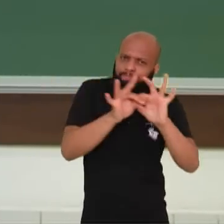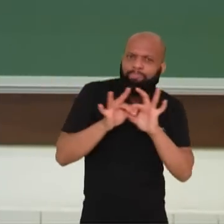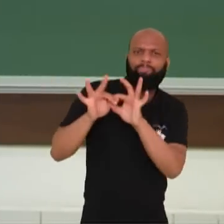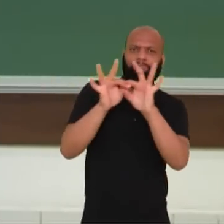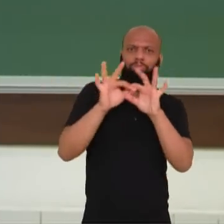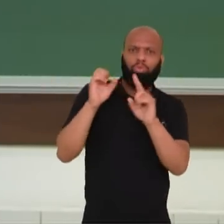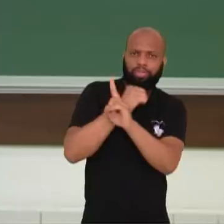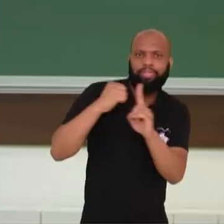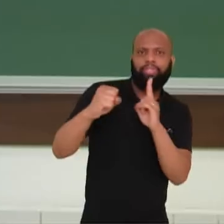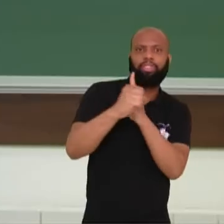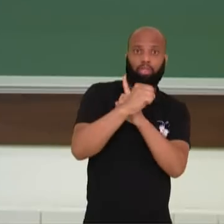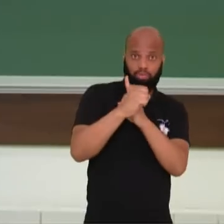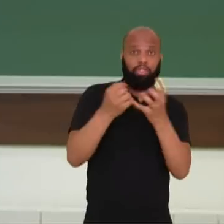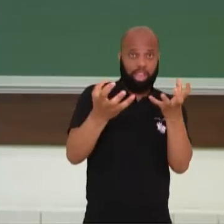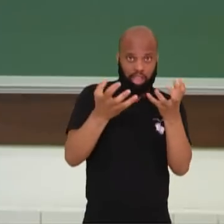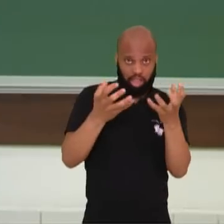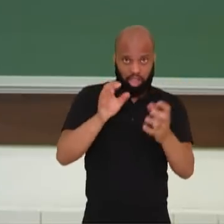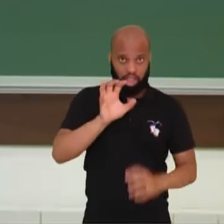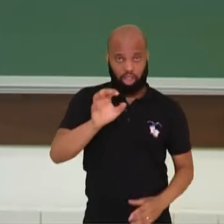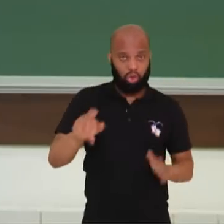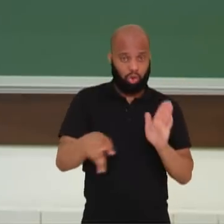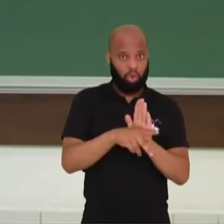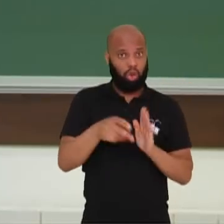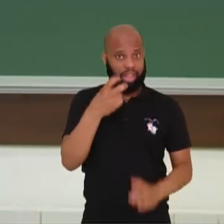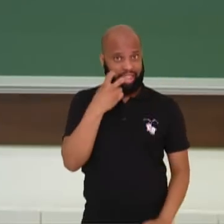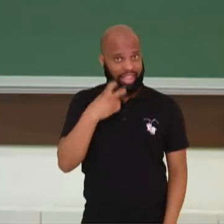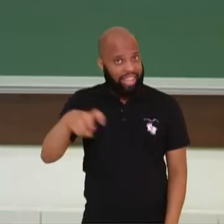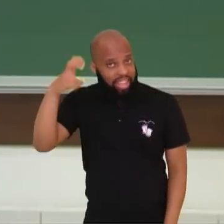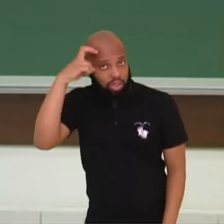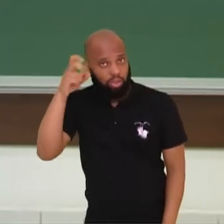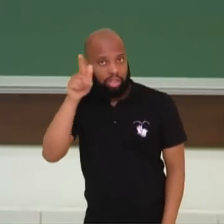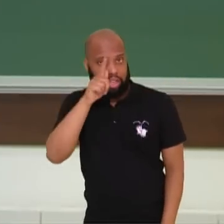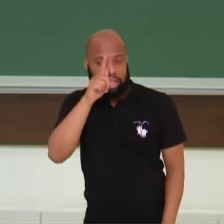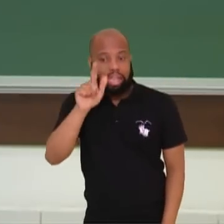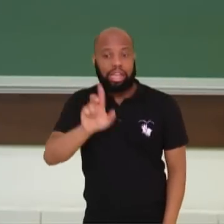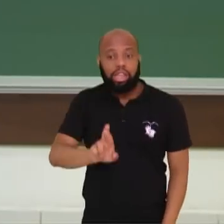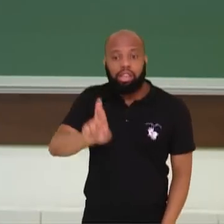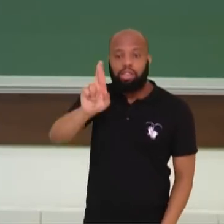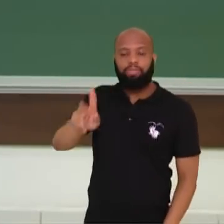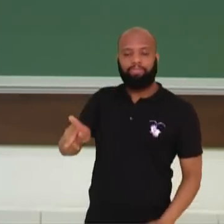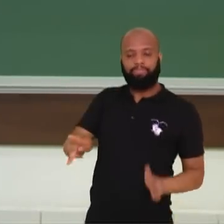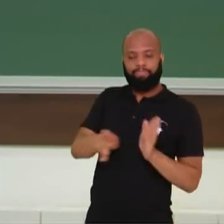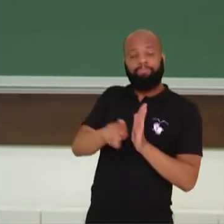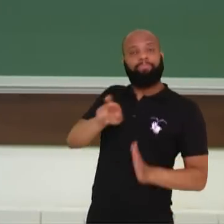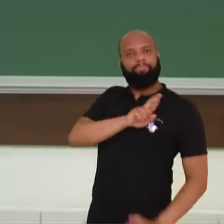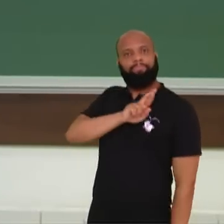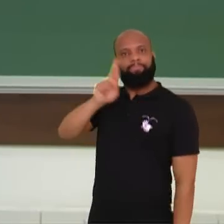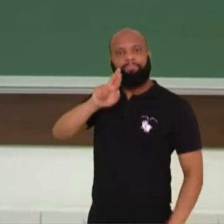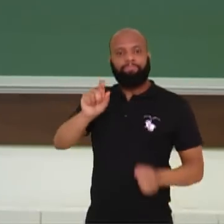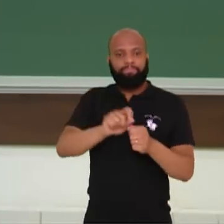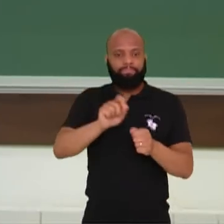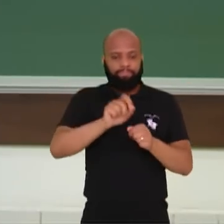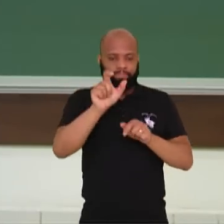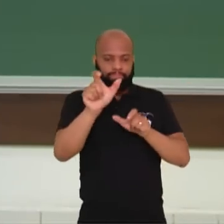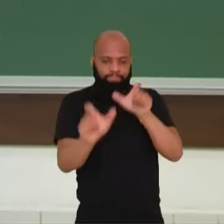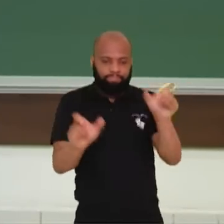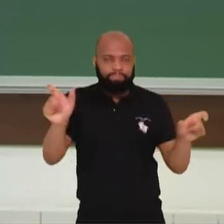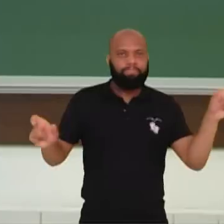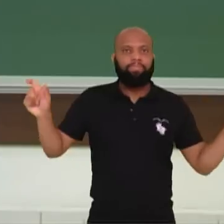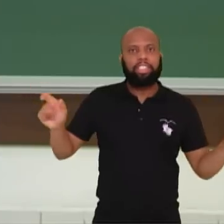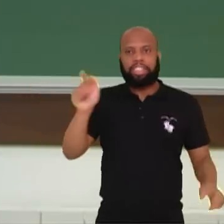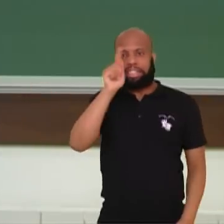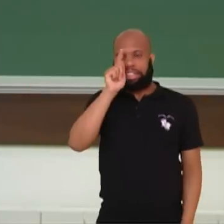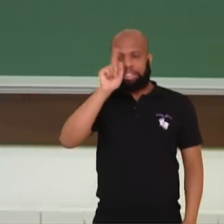então, é aquele aspecto da cultura grega, representado pela religião, que fazia com que os gregos se sentissem todos membros de um